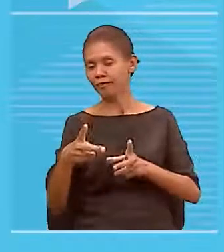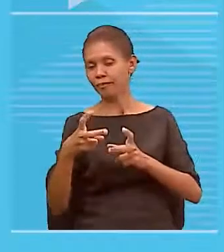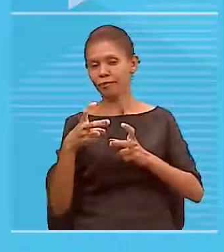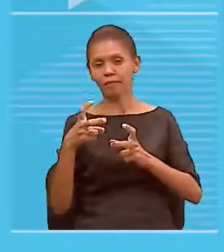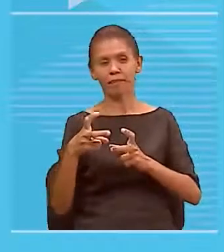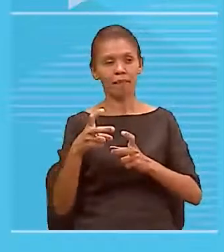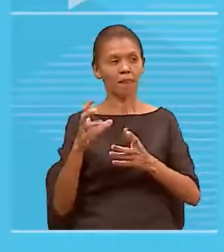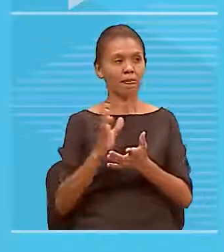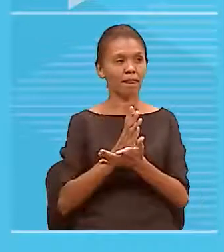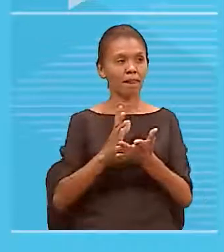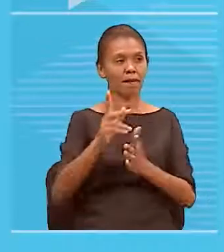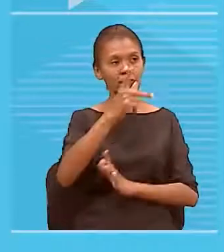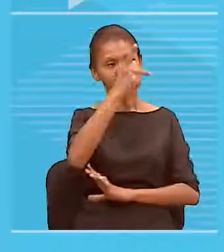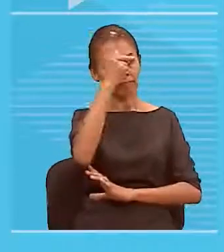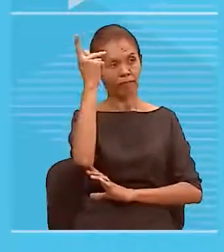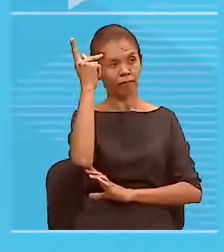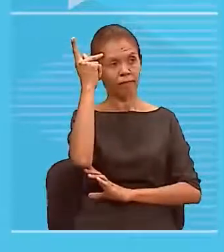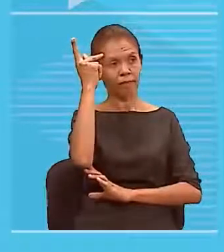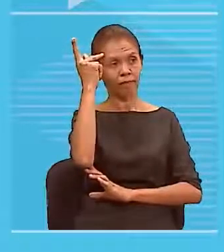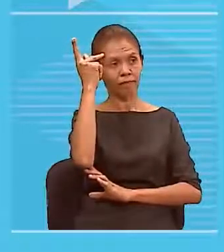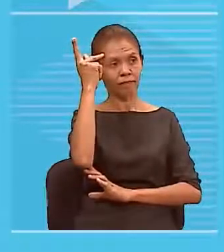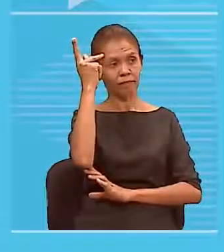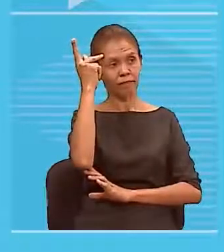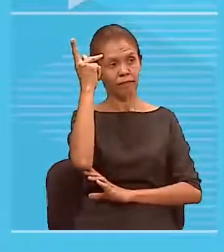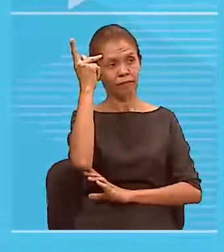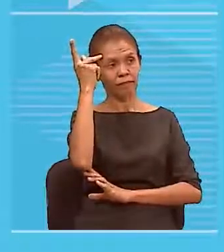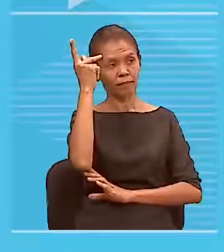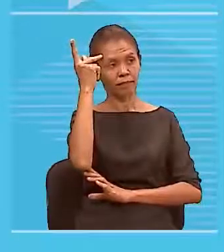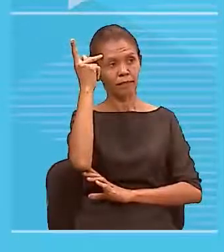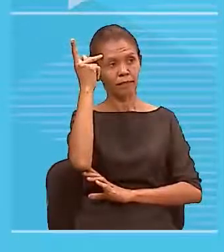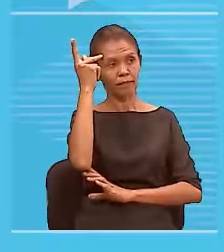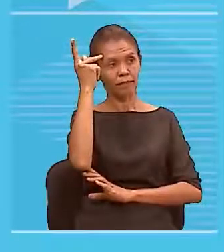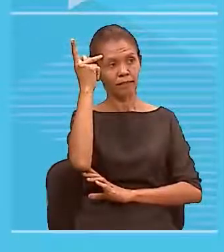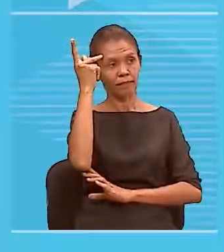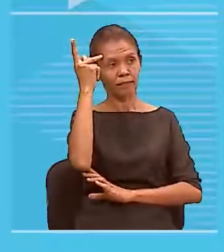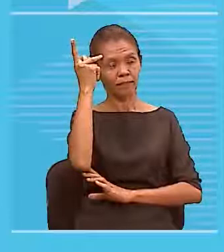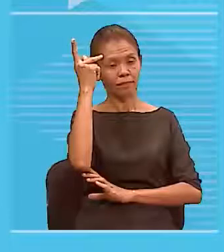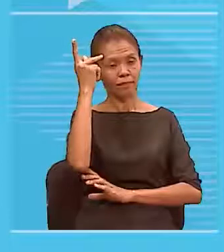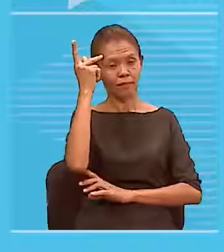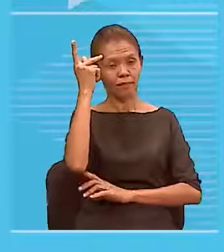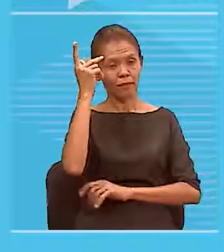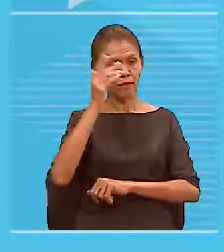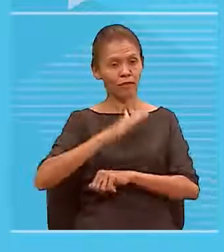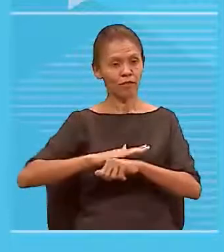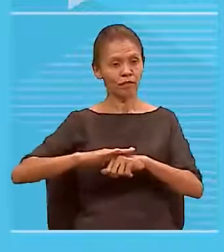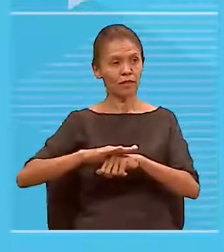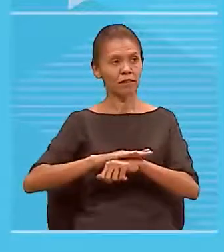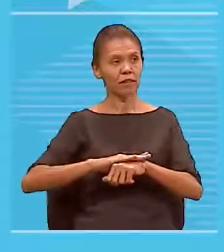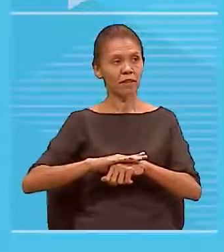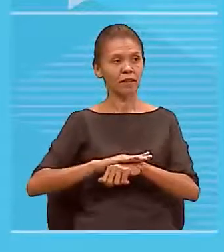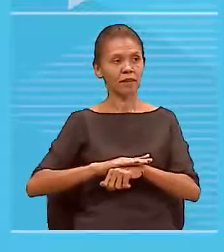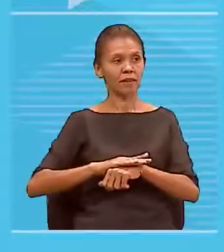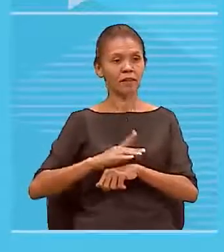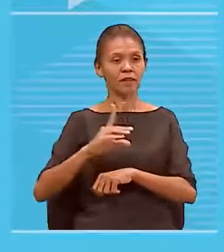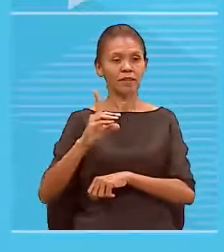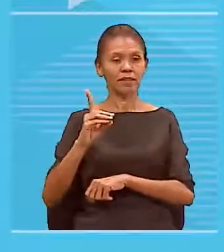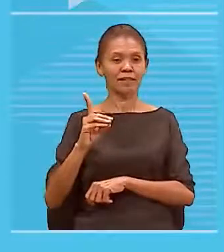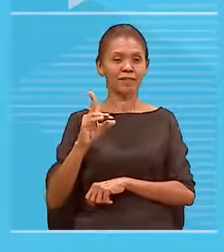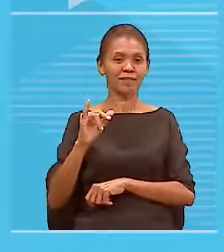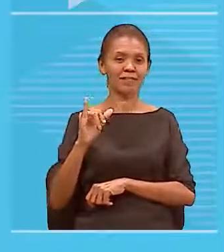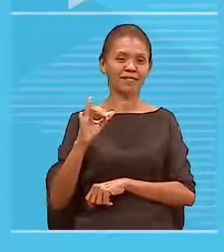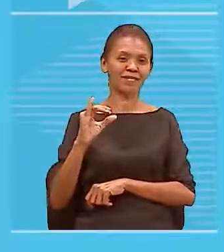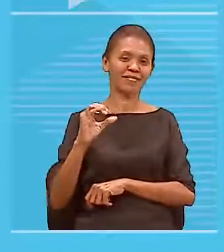existem pessoas que não sabem conversar com o zelo discurso indireto Só uso direto